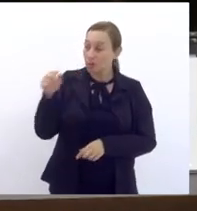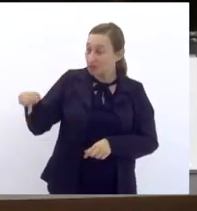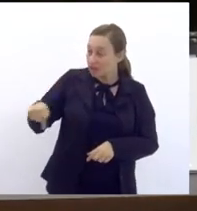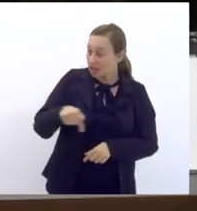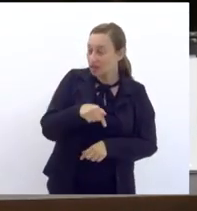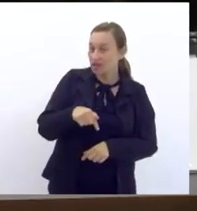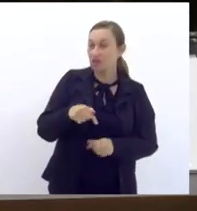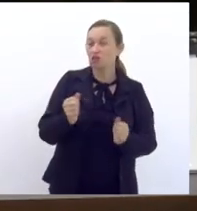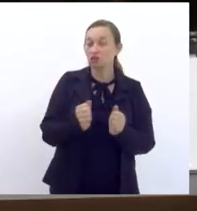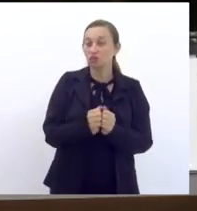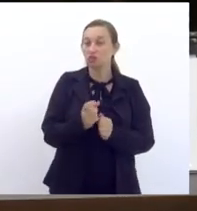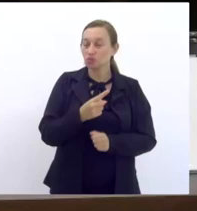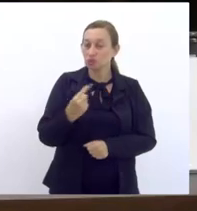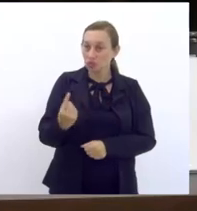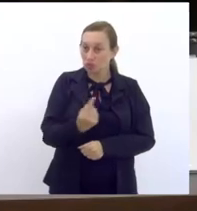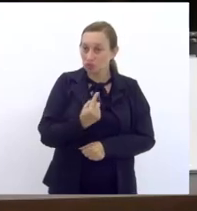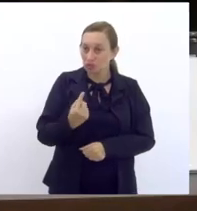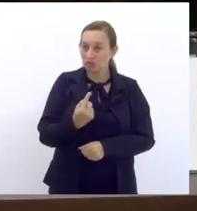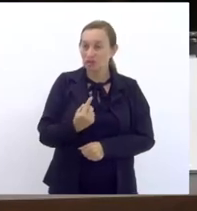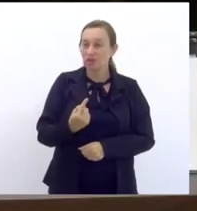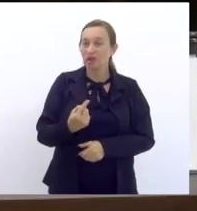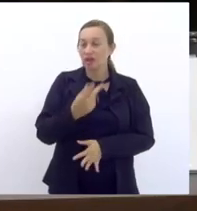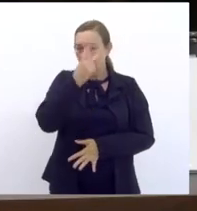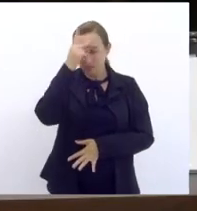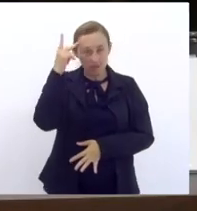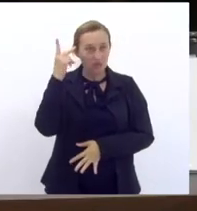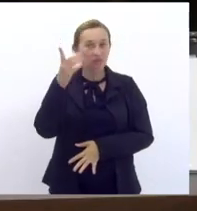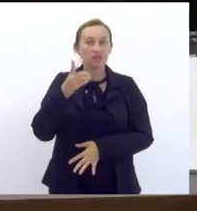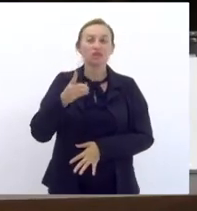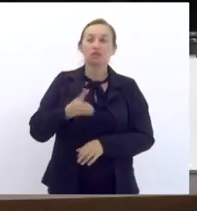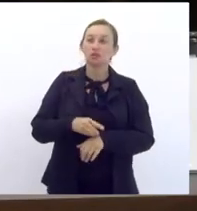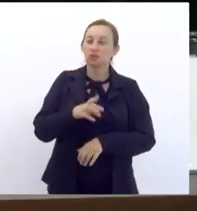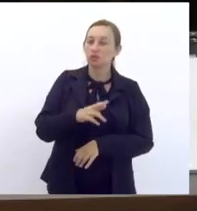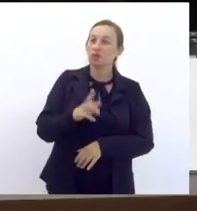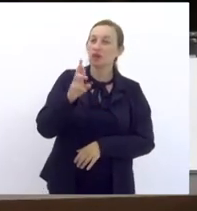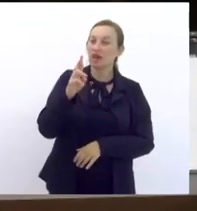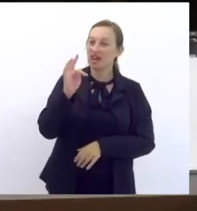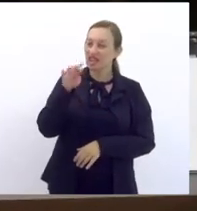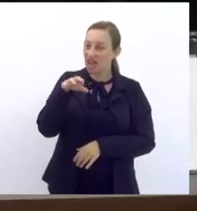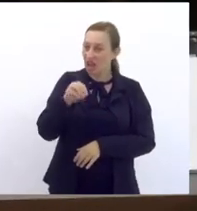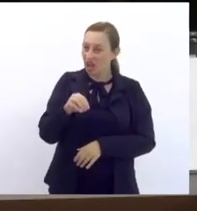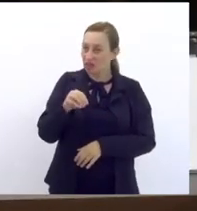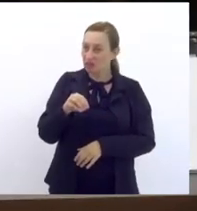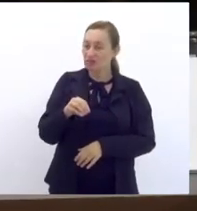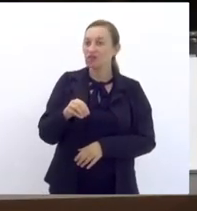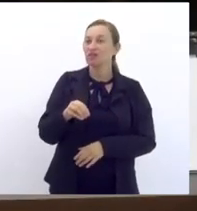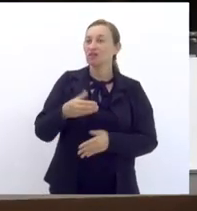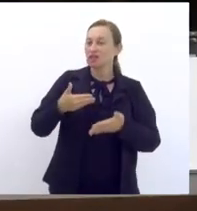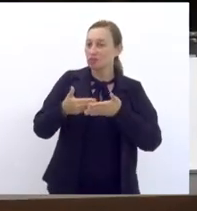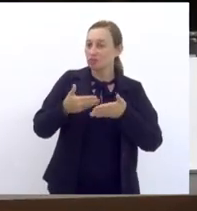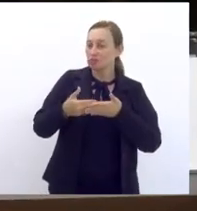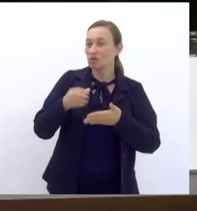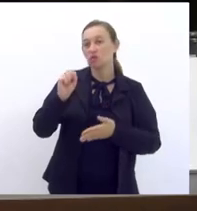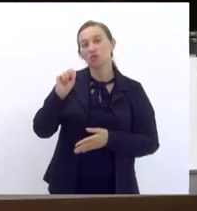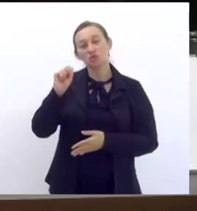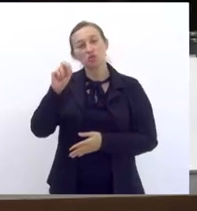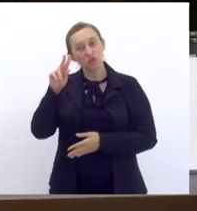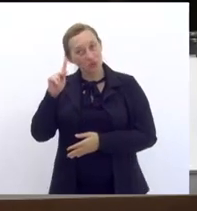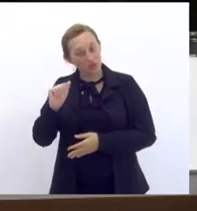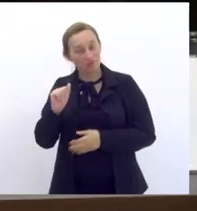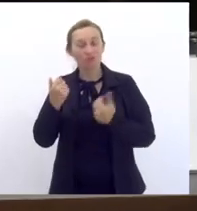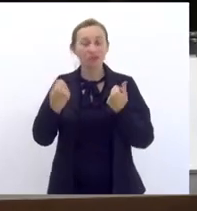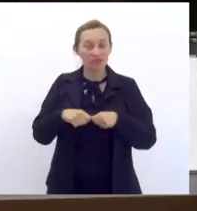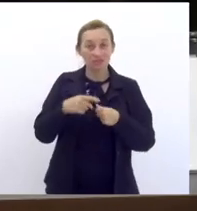comigo conosco a pessoa Doutor Reinaldo que foi o padrinho da minha aproximação construir eu preciso falar